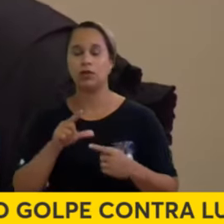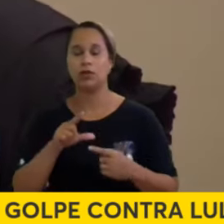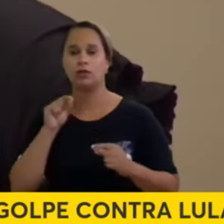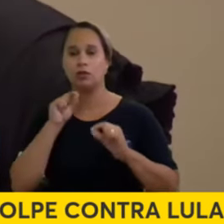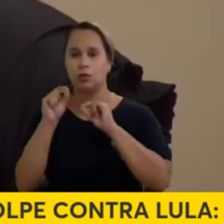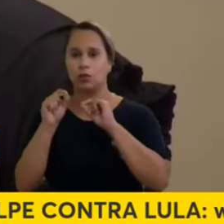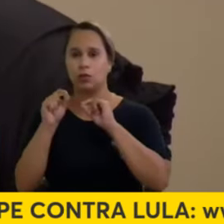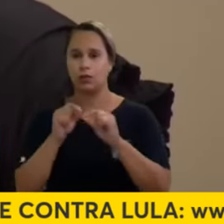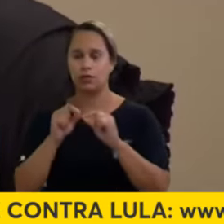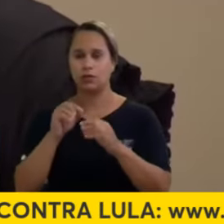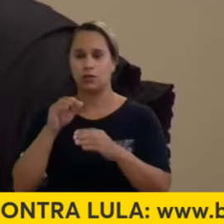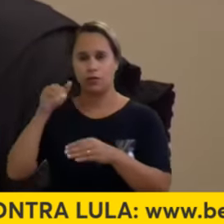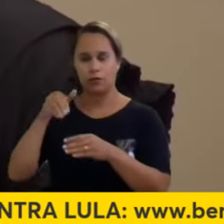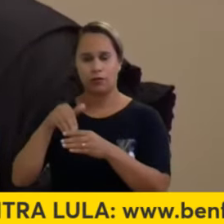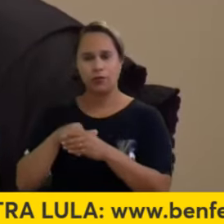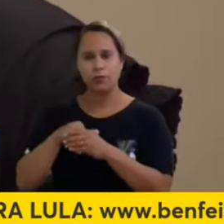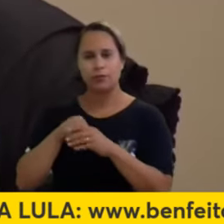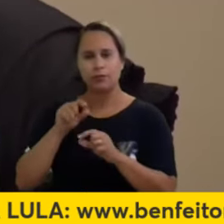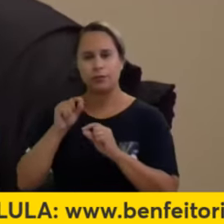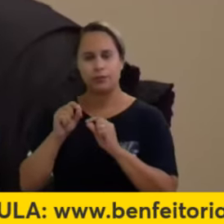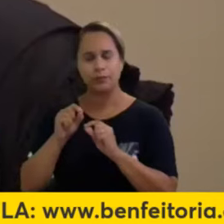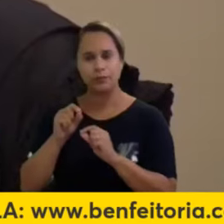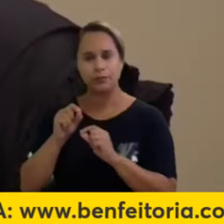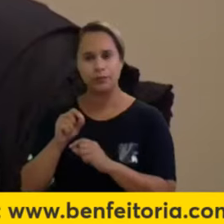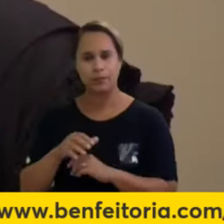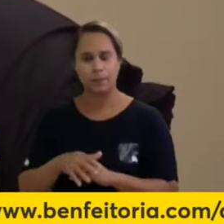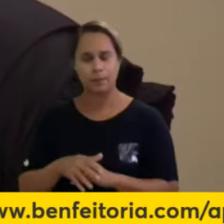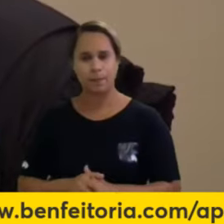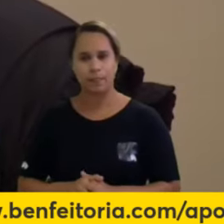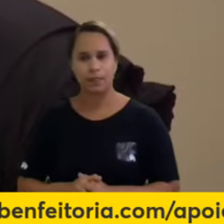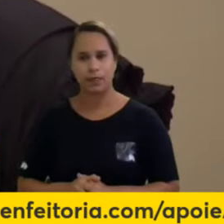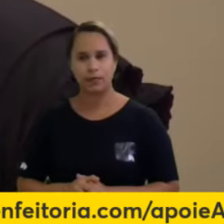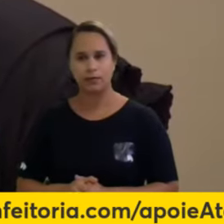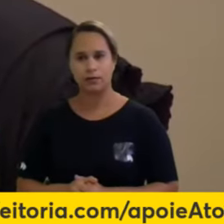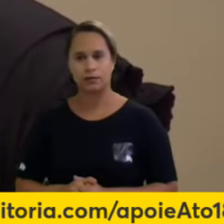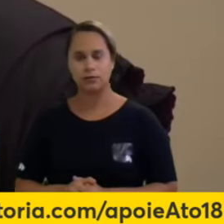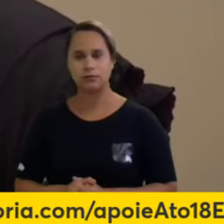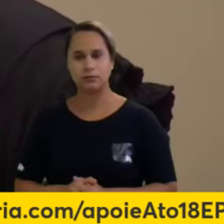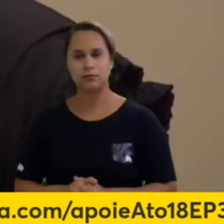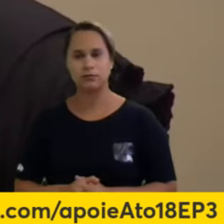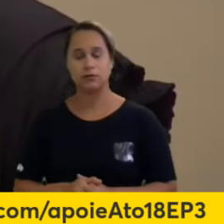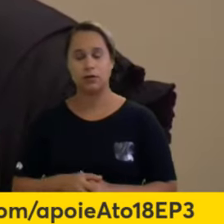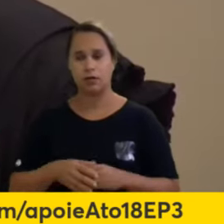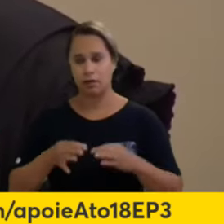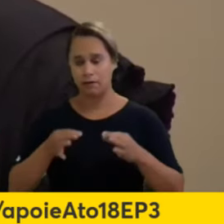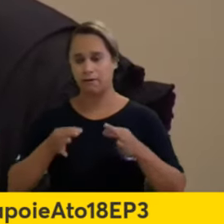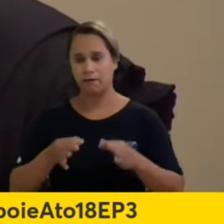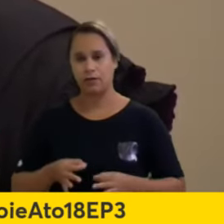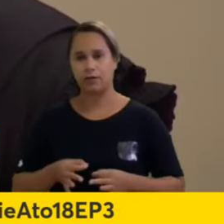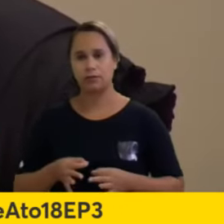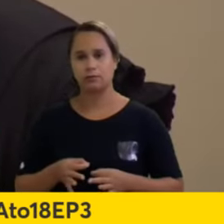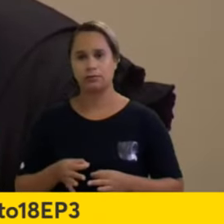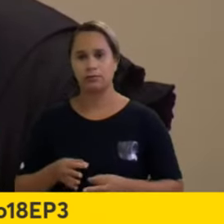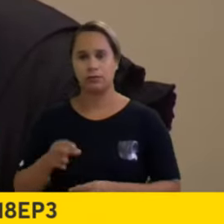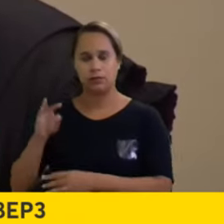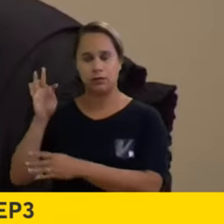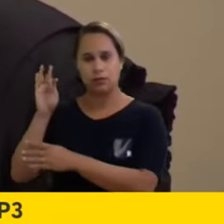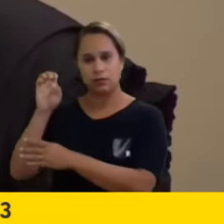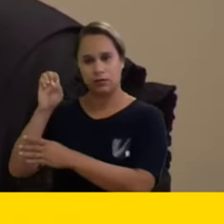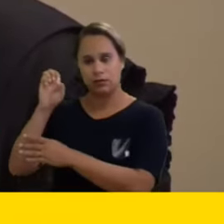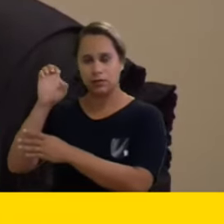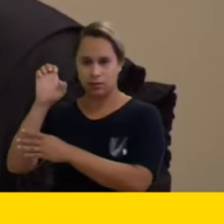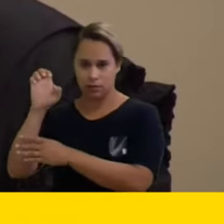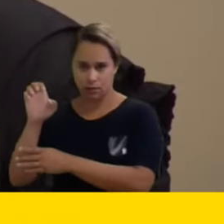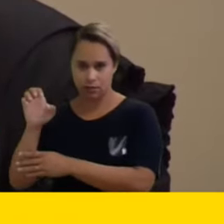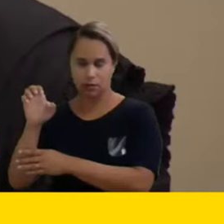Neves publicado na sessão do dia 5 de agosto de 2010 na qual se afirma que compete ao TSE originariamente examinar